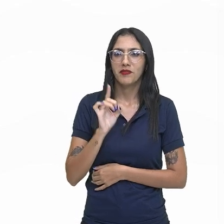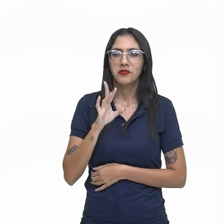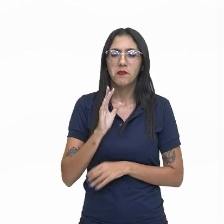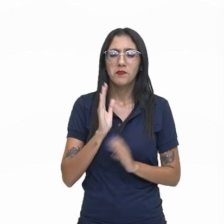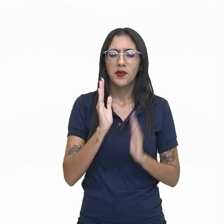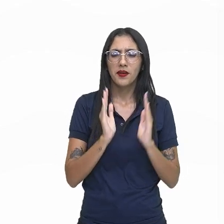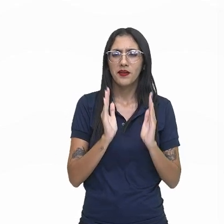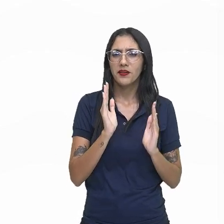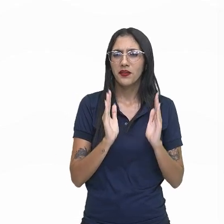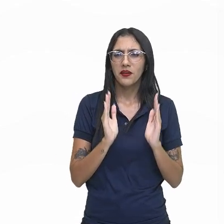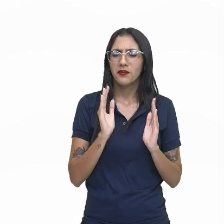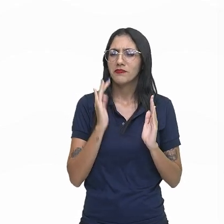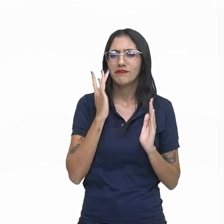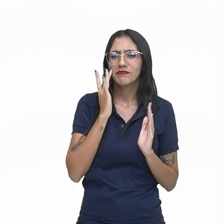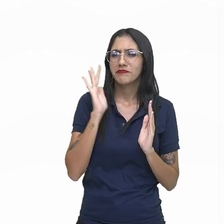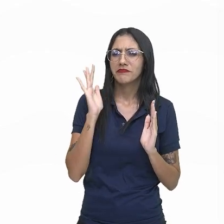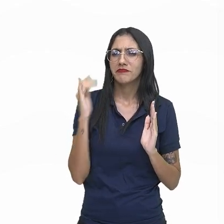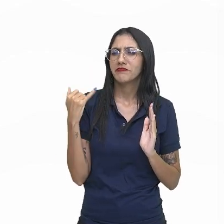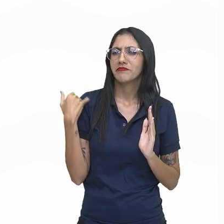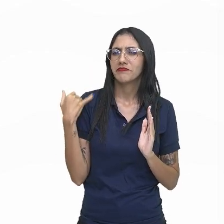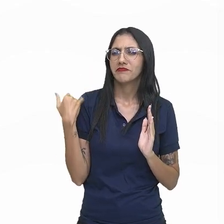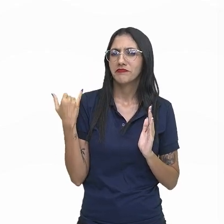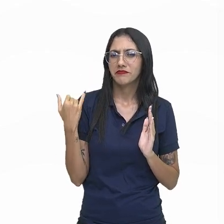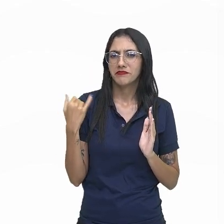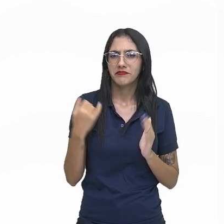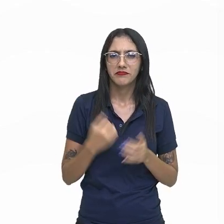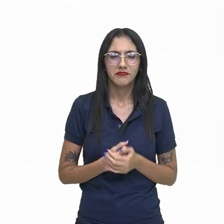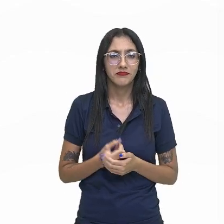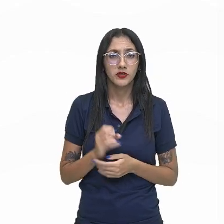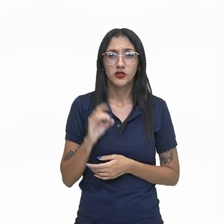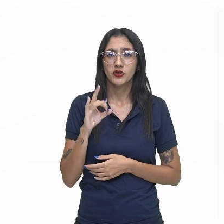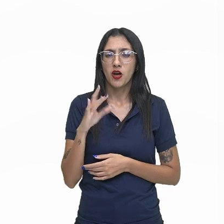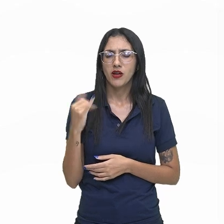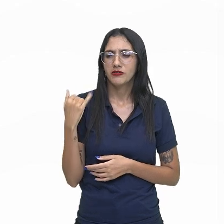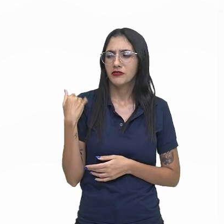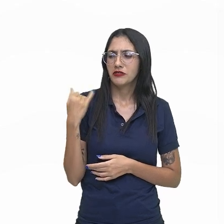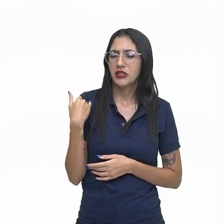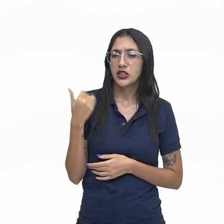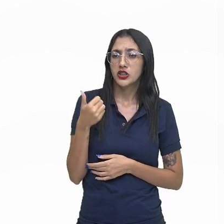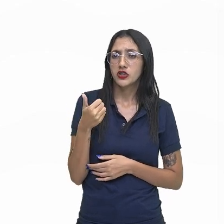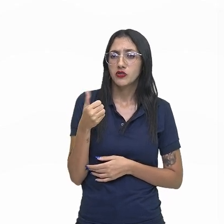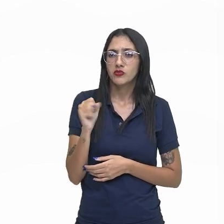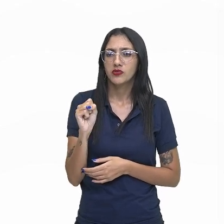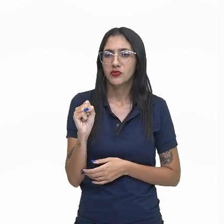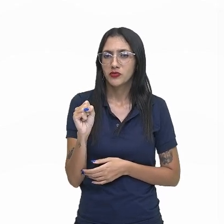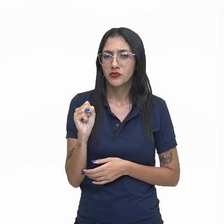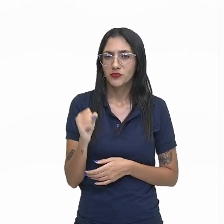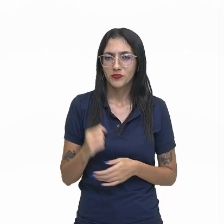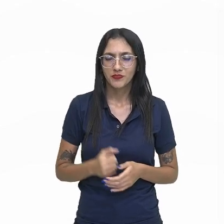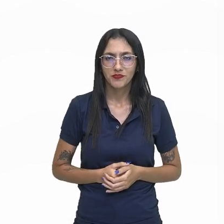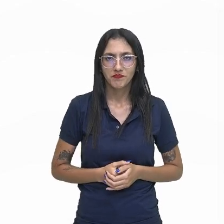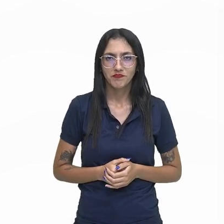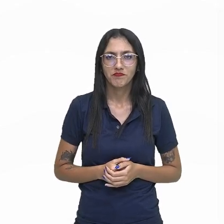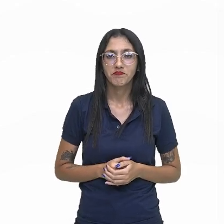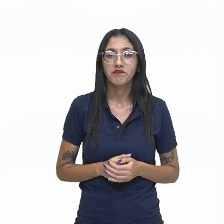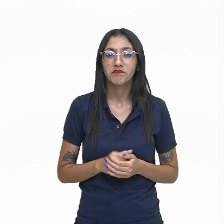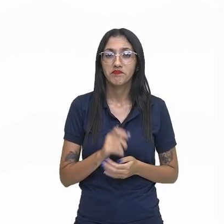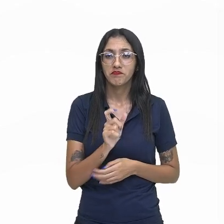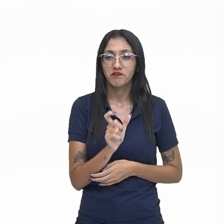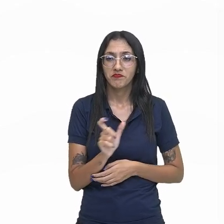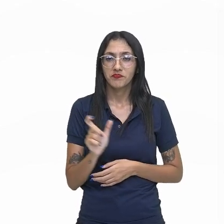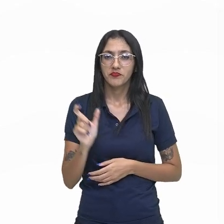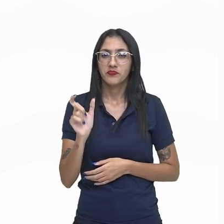primaveras. Em geral, 18. Os janotas,